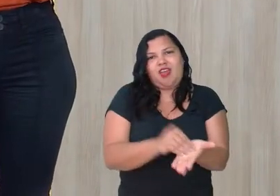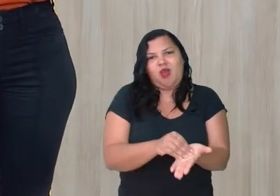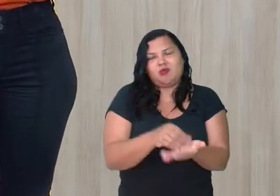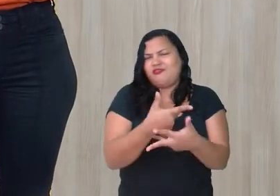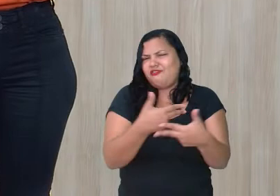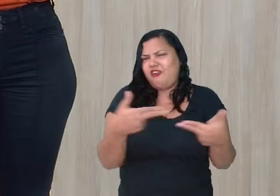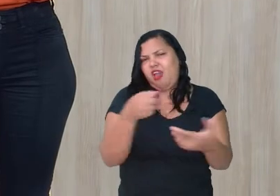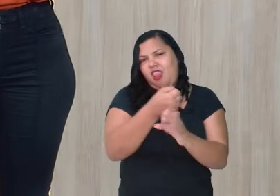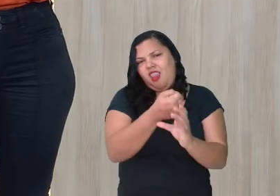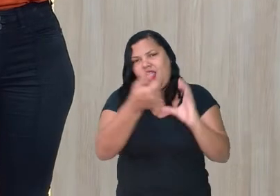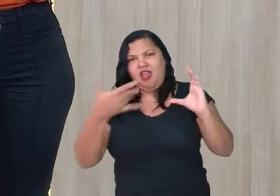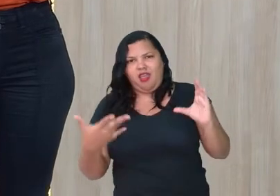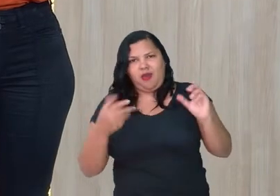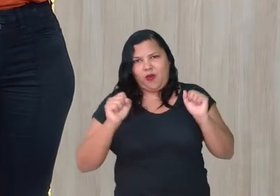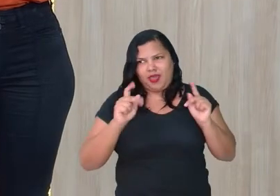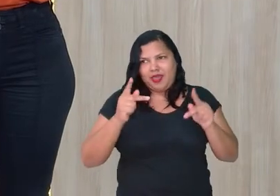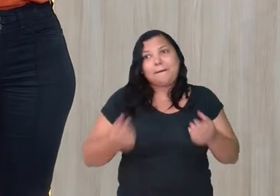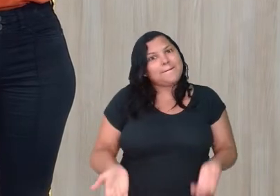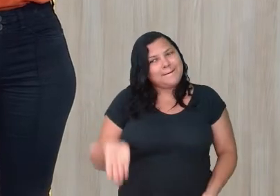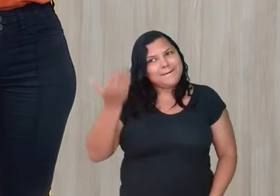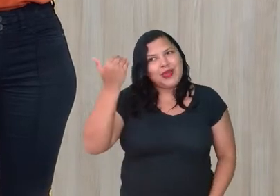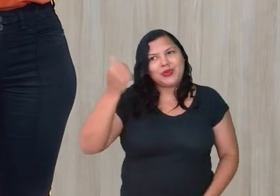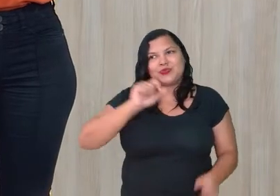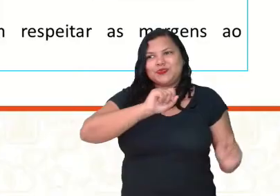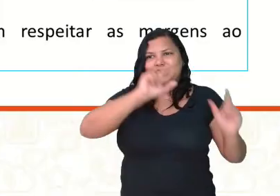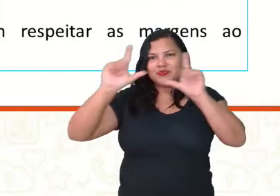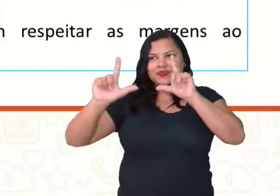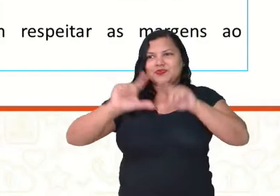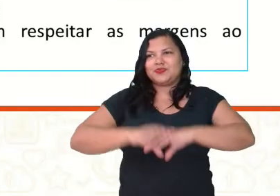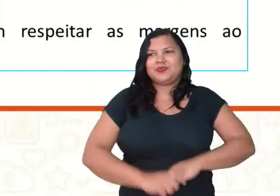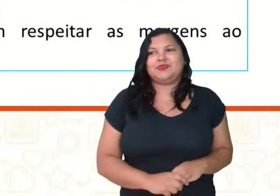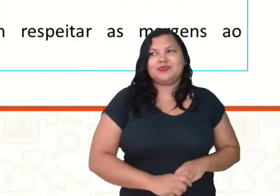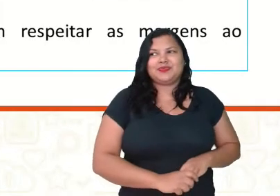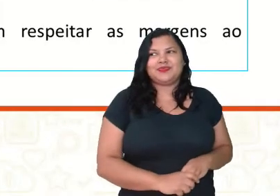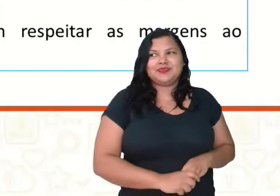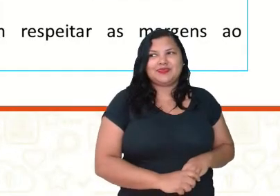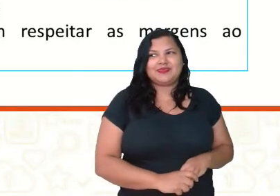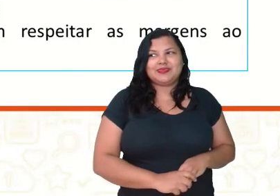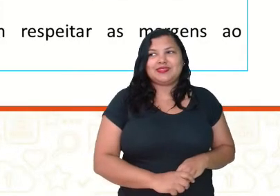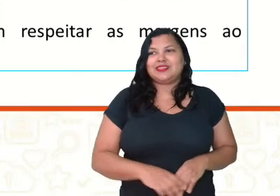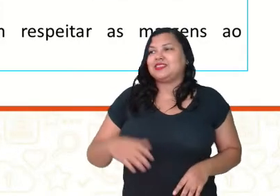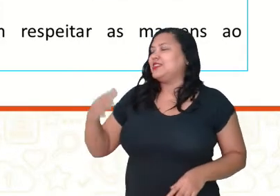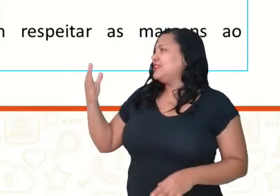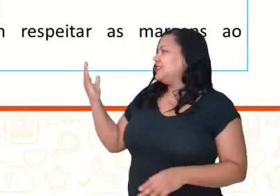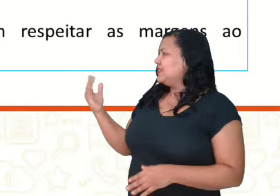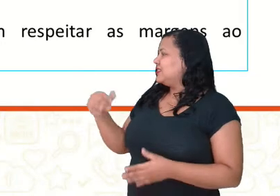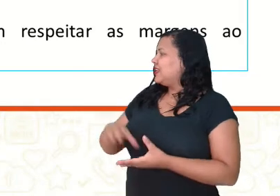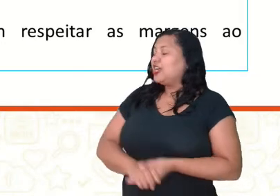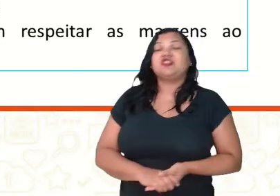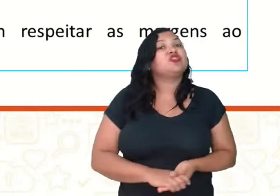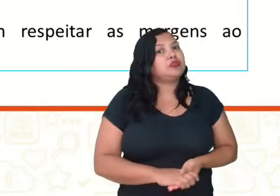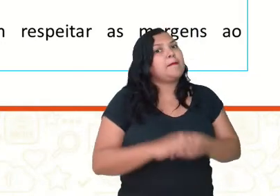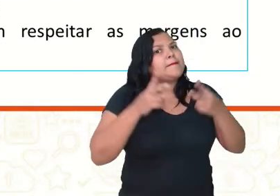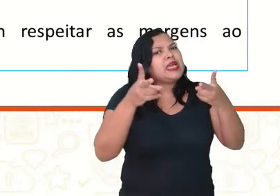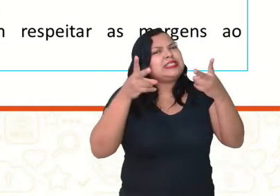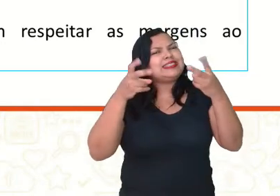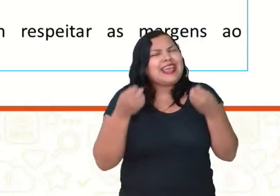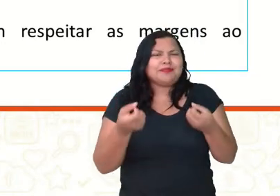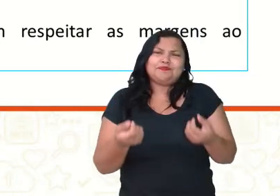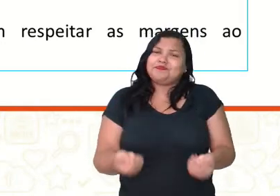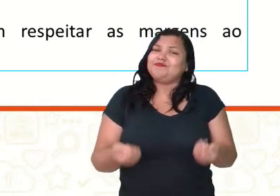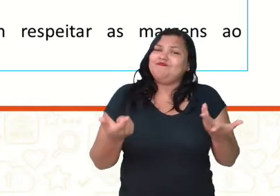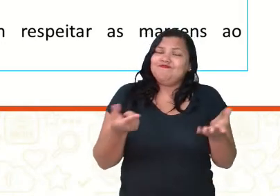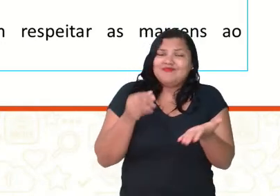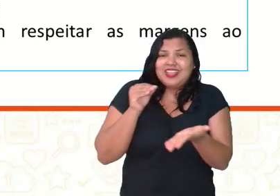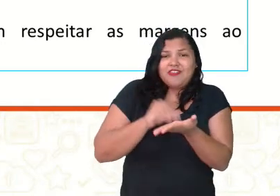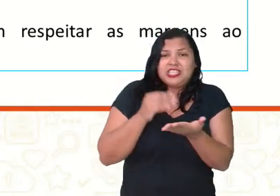Bora lá, Billy, sobe aí. A gente identifica muitas carências quando